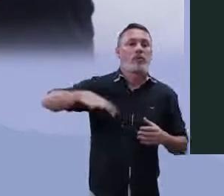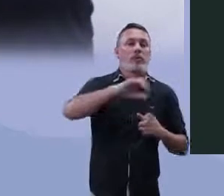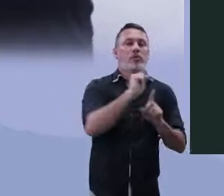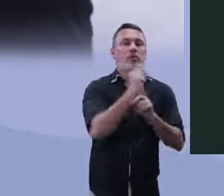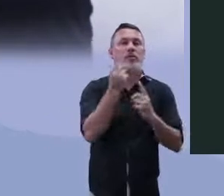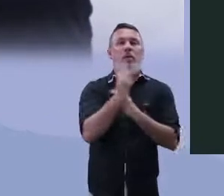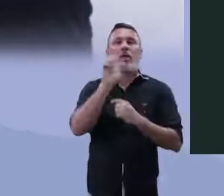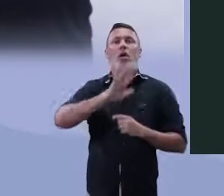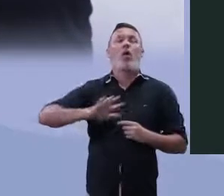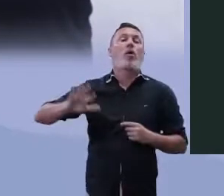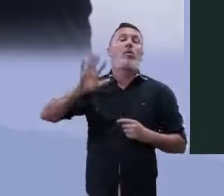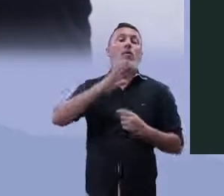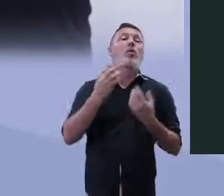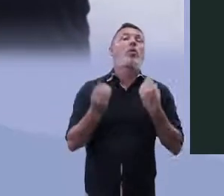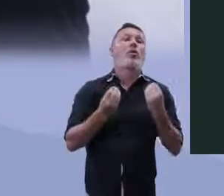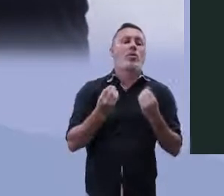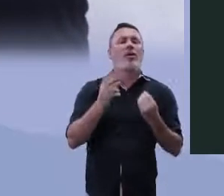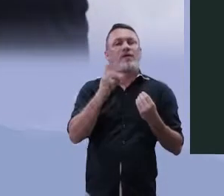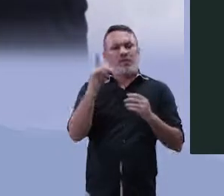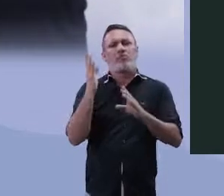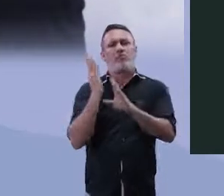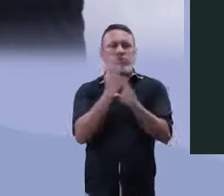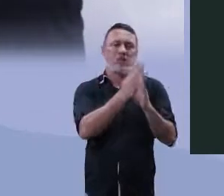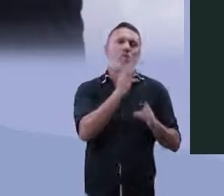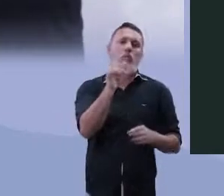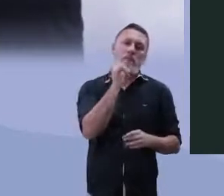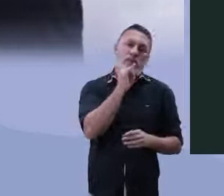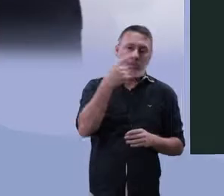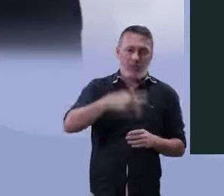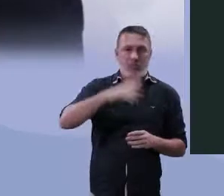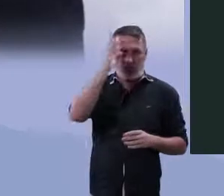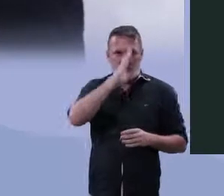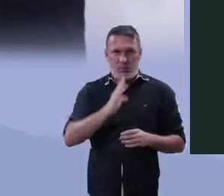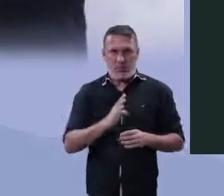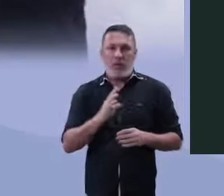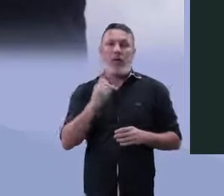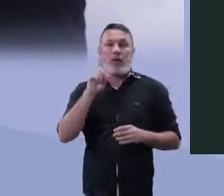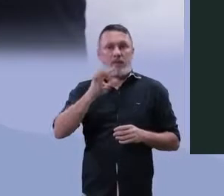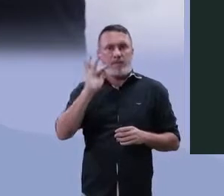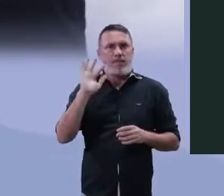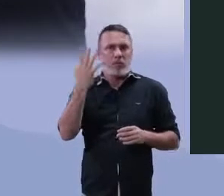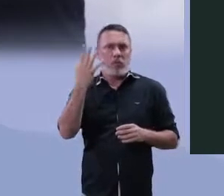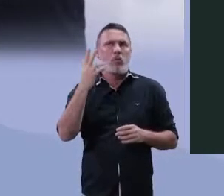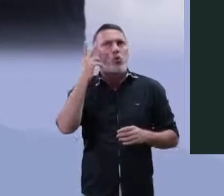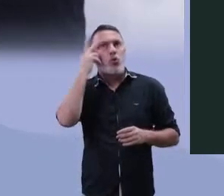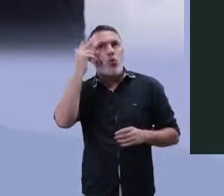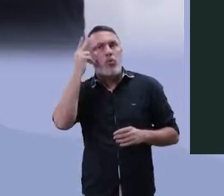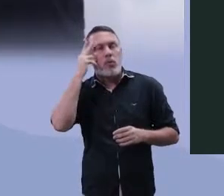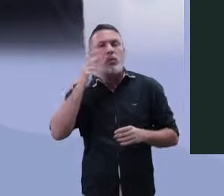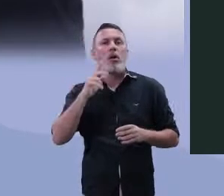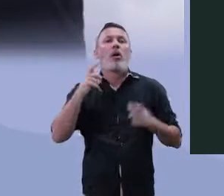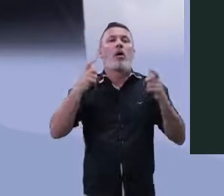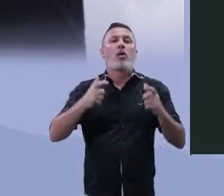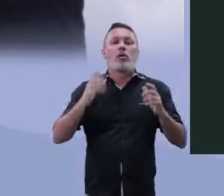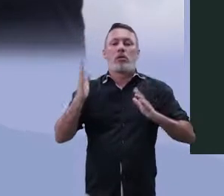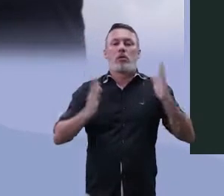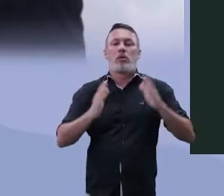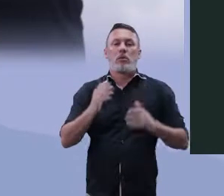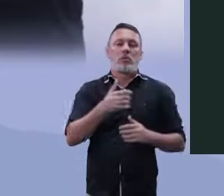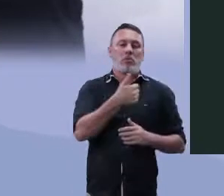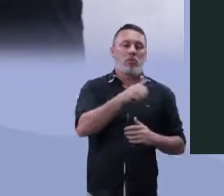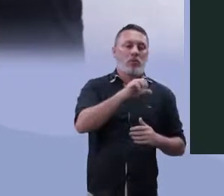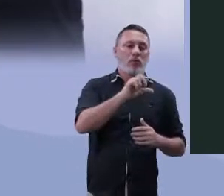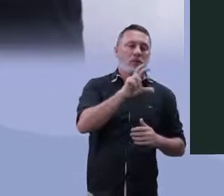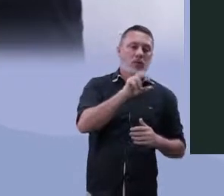da sociedade europeia? Isso a gente vai verificar, obviamente, por exemplo, no Brasil, isso vai ser um fenômeno comum nas décadas de